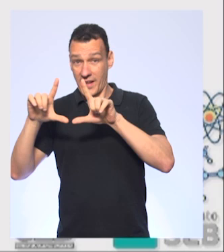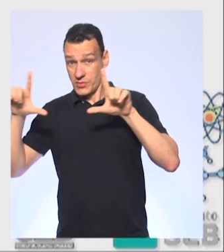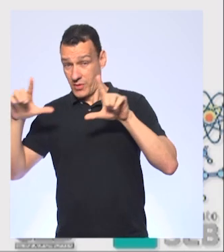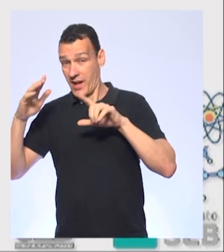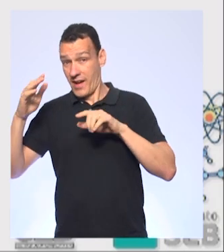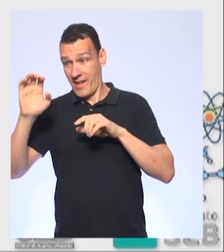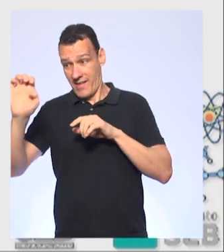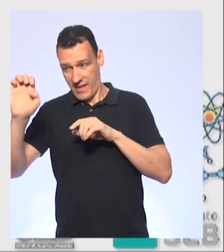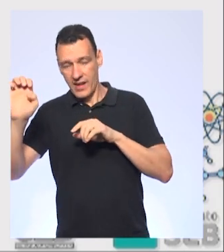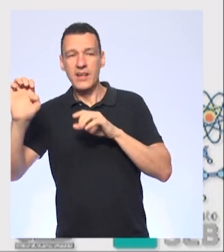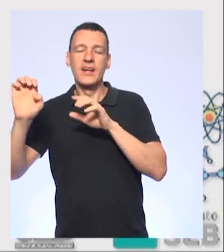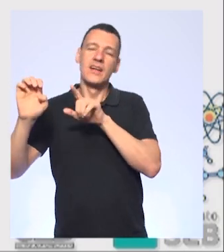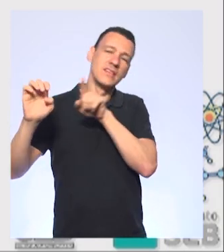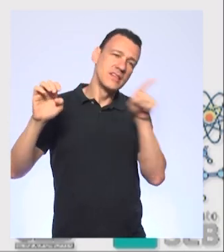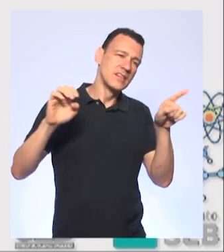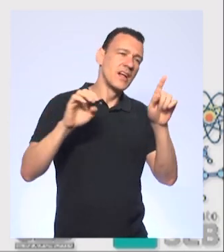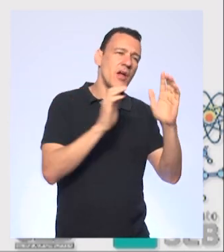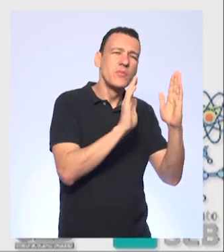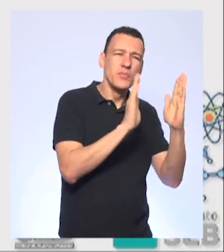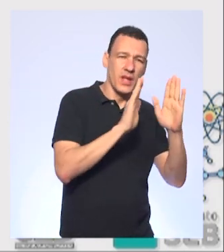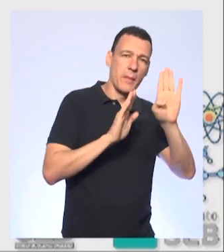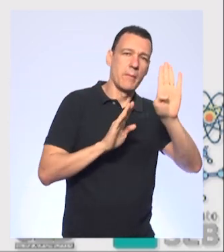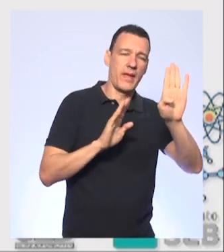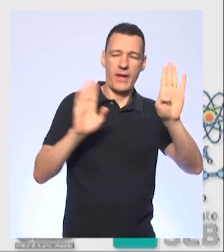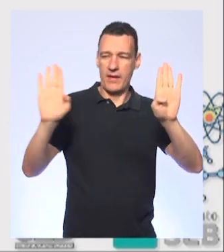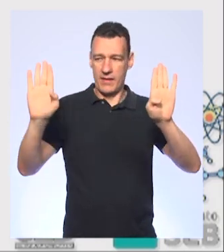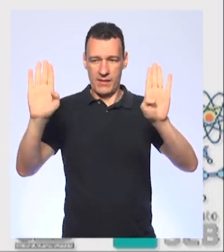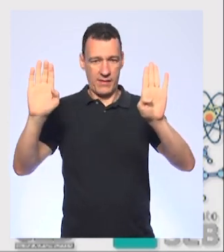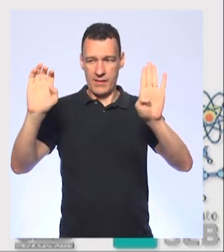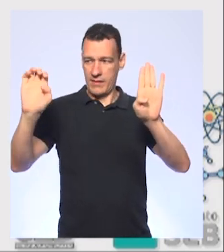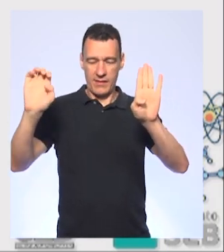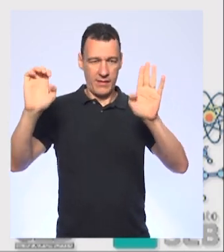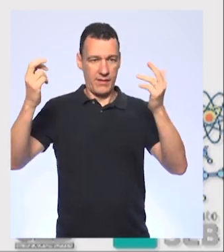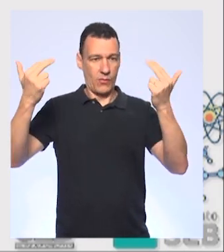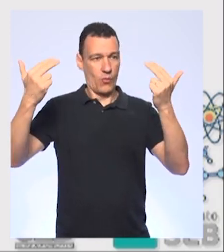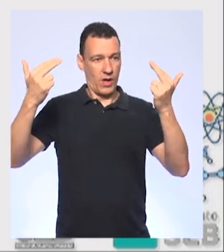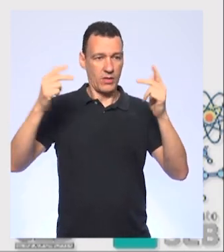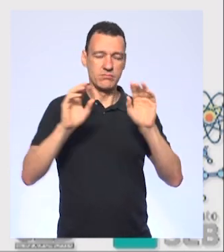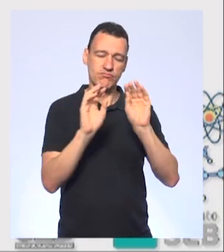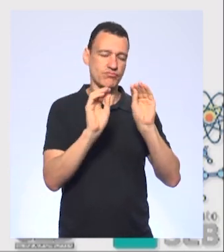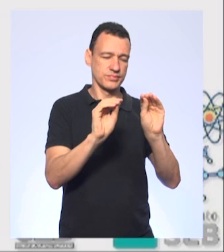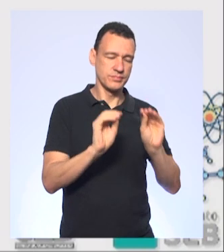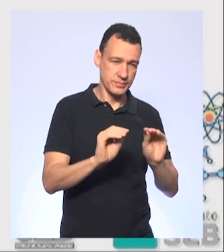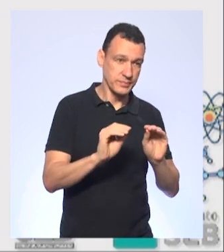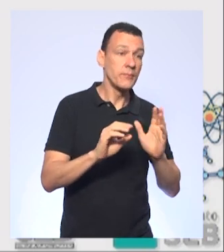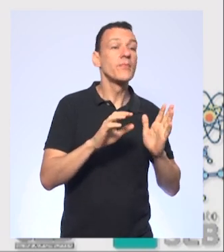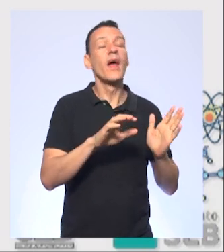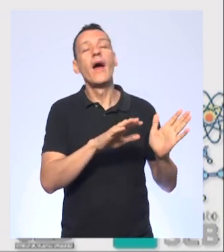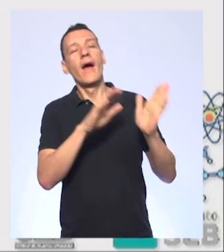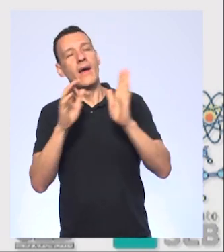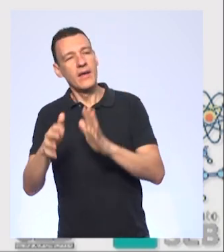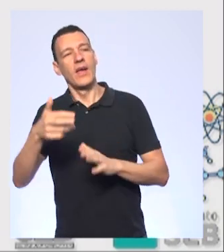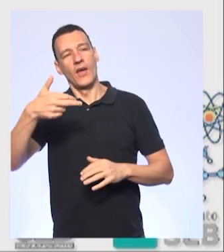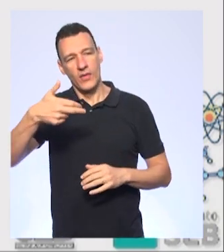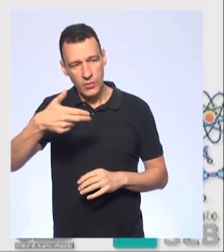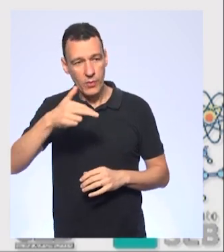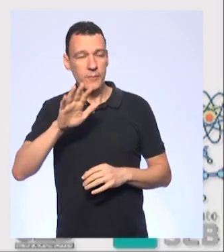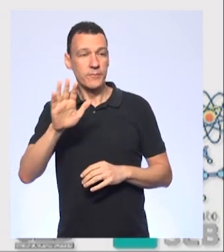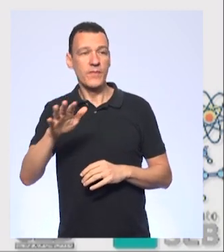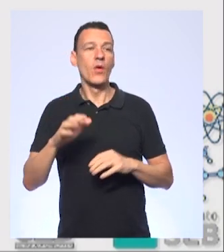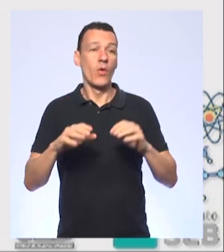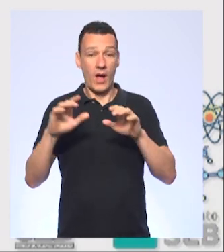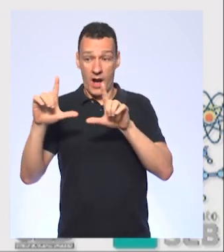do pequenininho, que eu chamei de B, que são os lados correspondentes. Assim como o lado do grandão, que eu estou chamando de